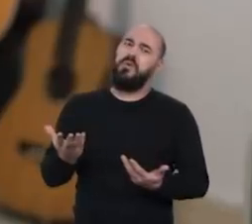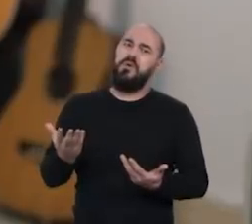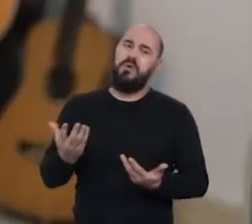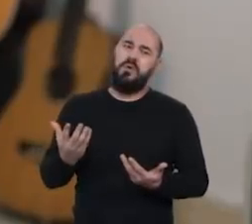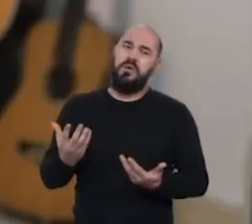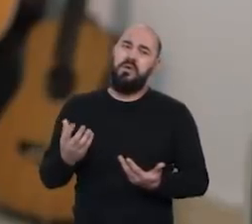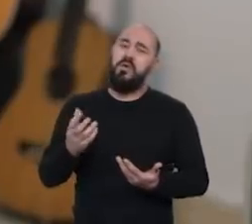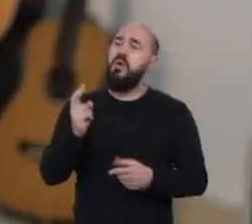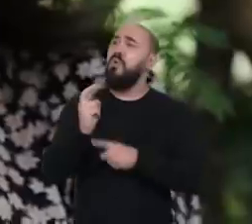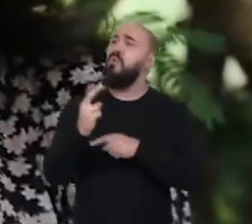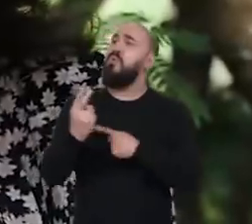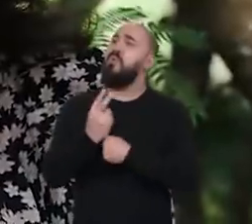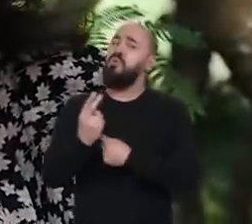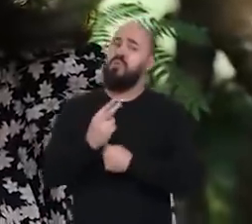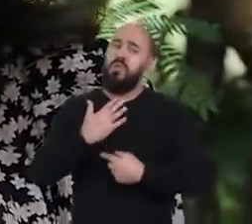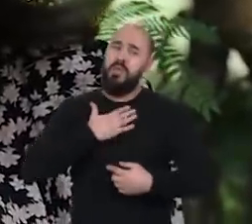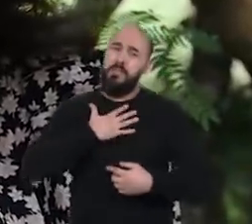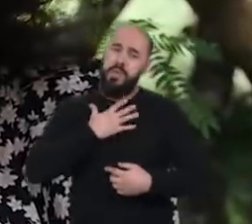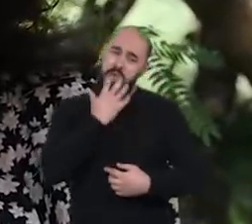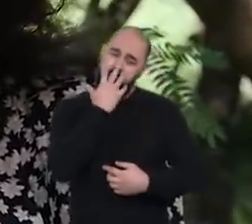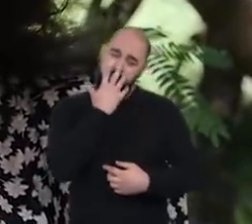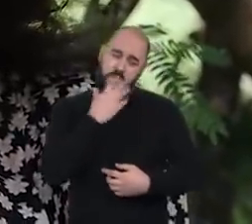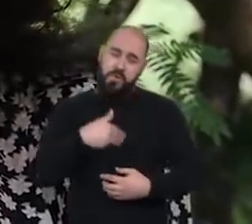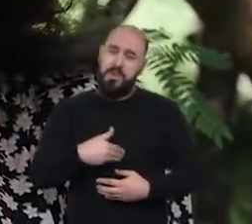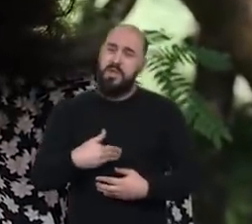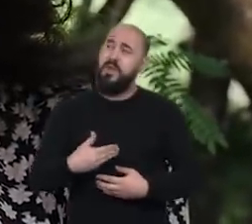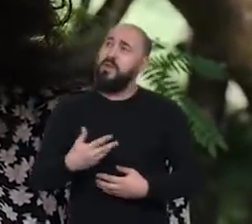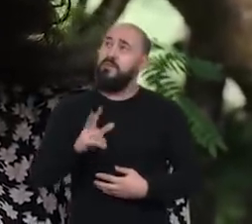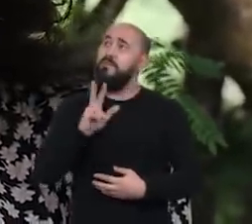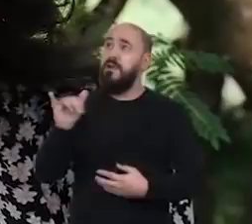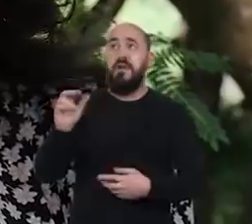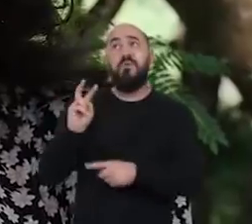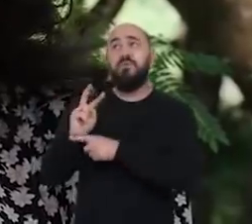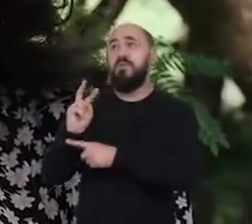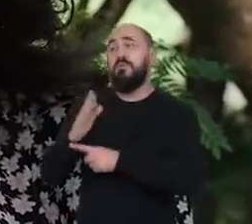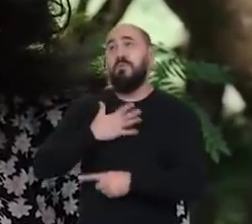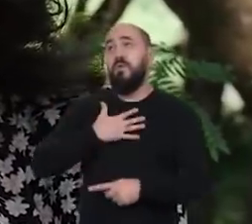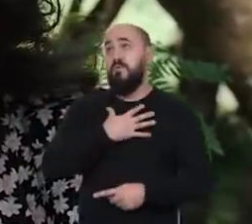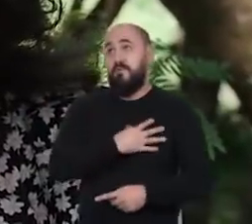se você cuidou da minha cachorrinha, vai cuidar dos meus filhos.